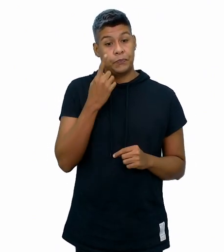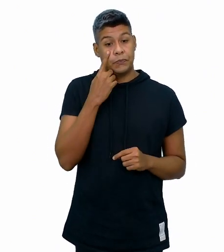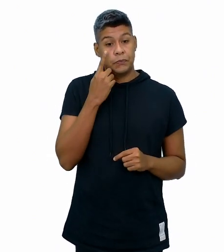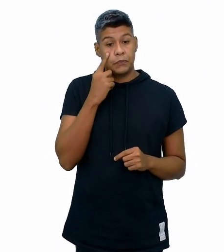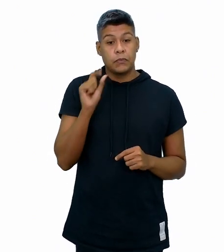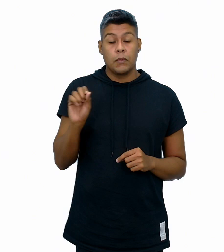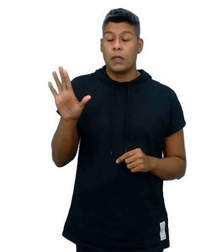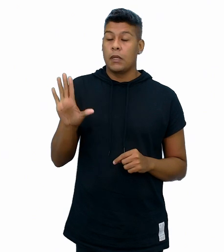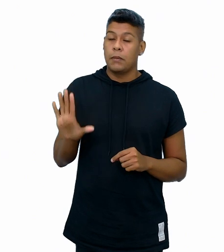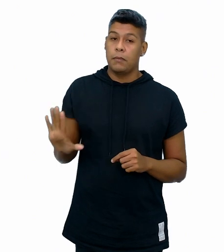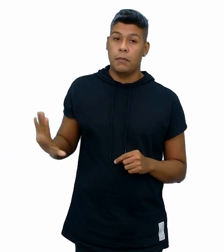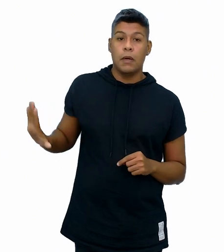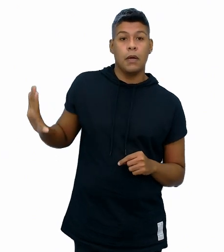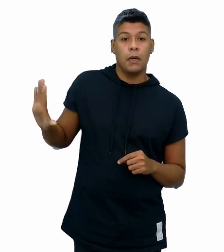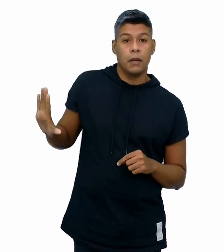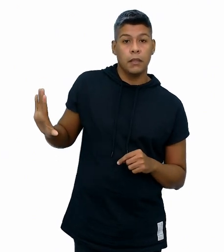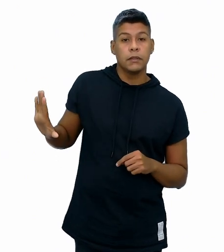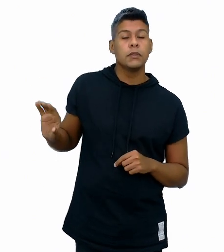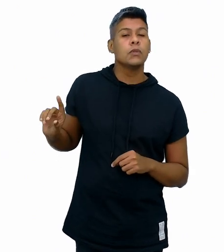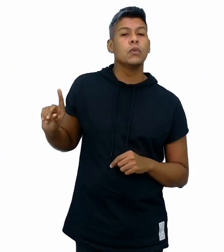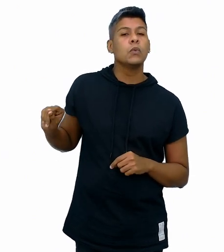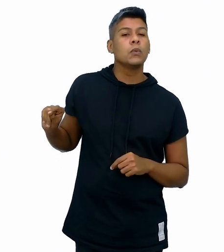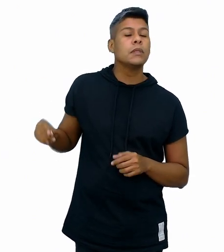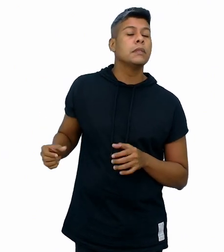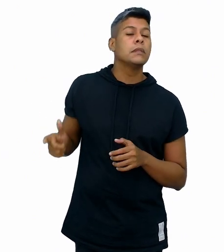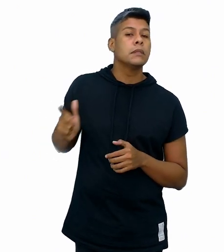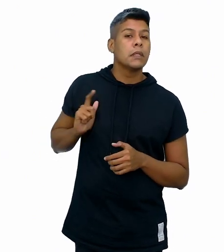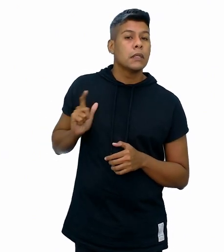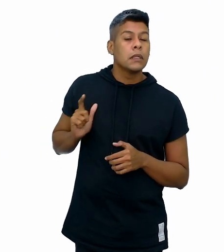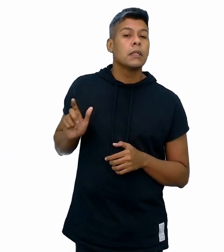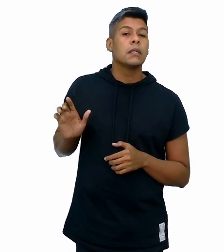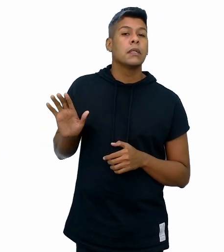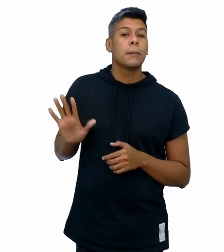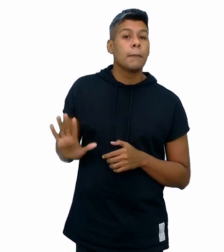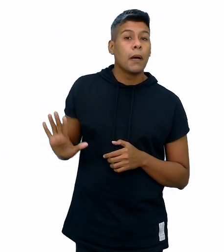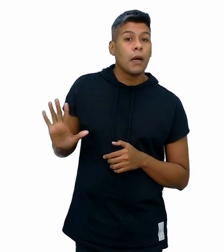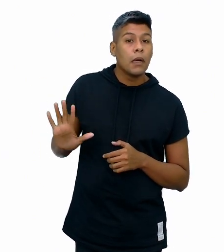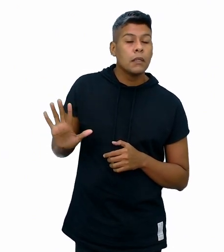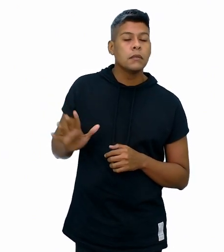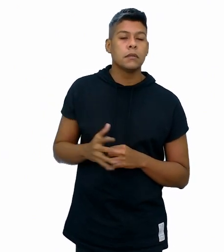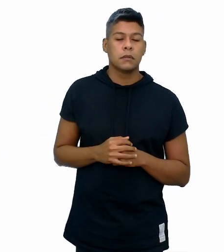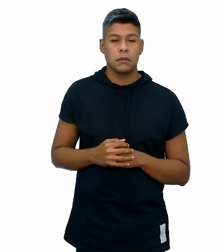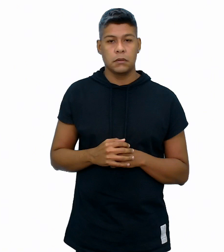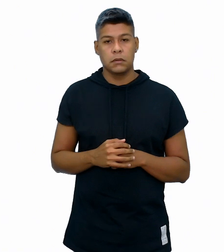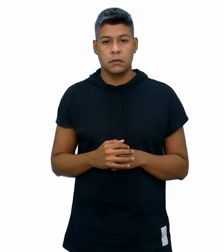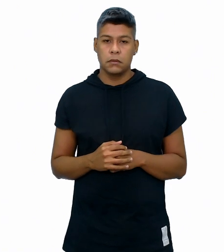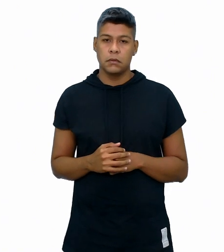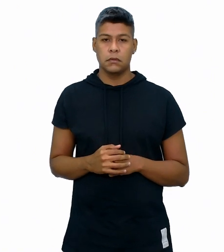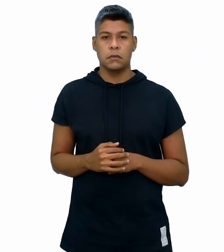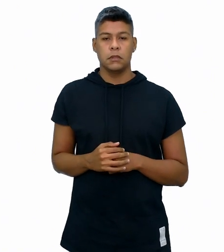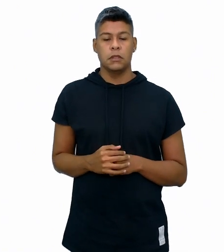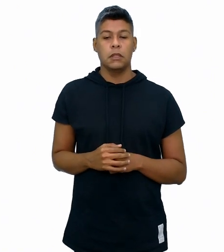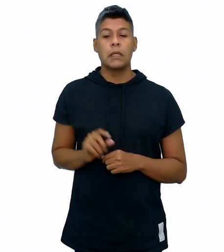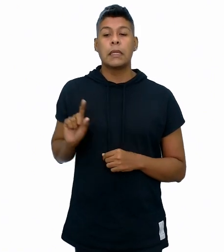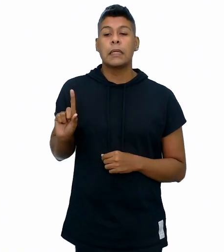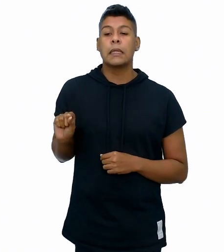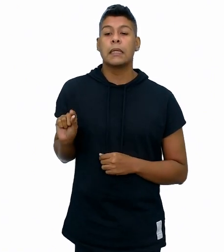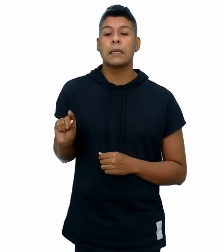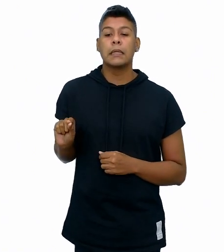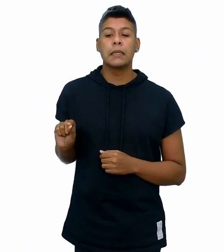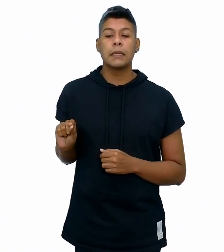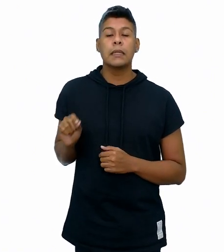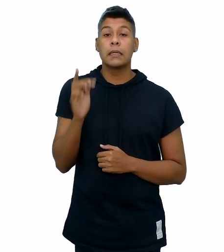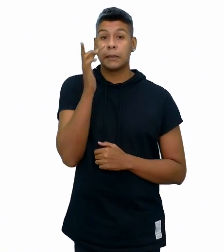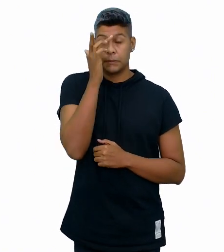as imagens, o que está compondo essa imagem, né? Quem são, né,